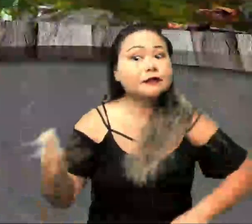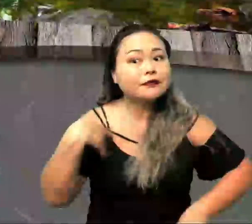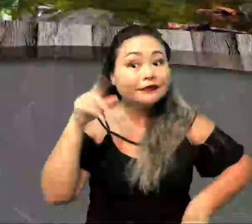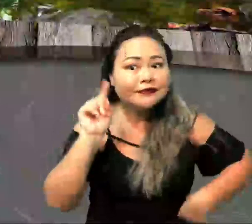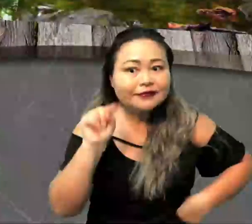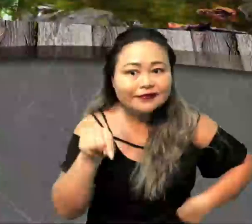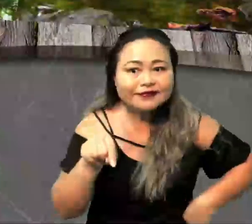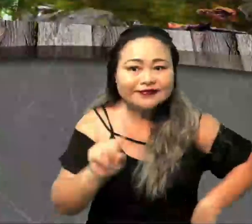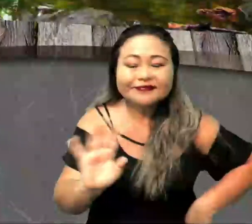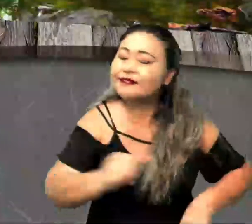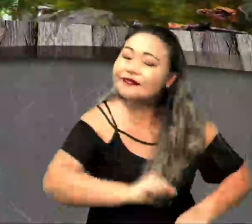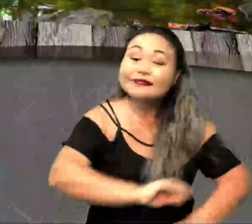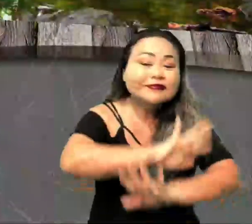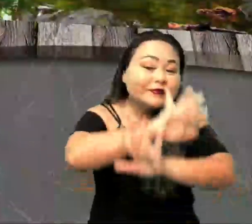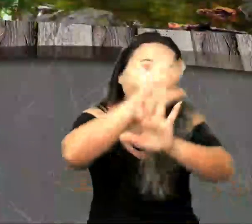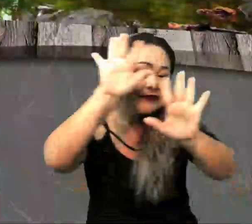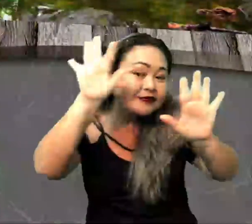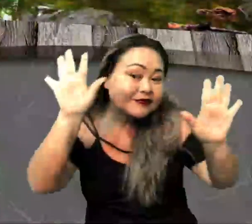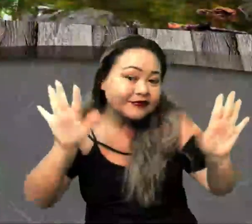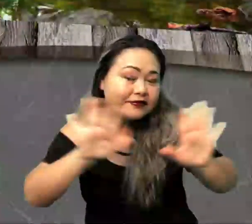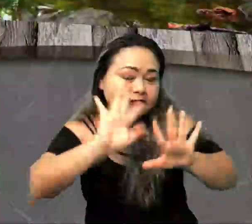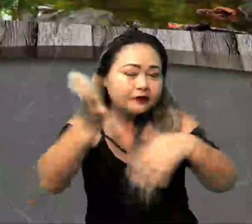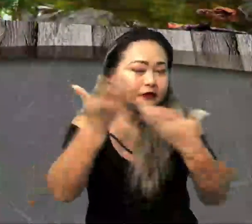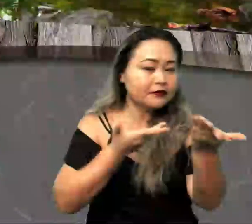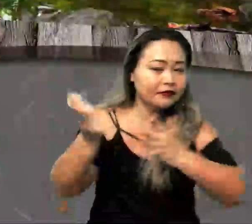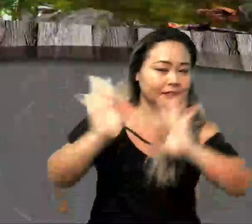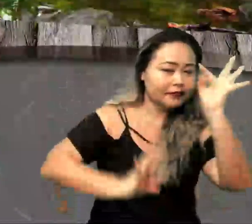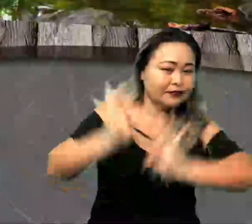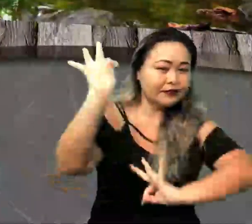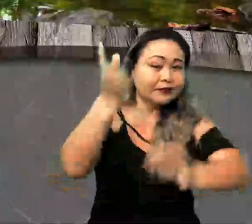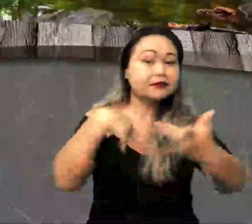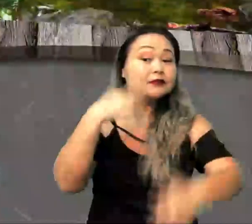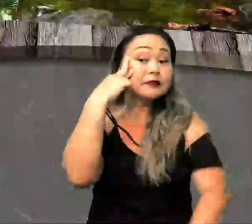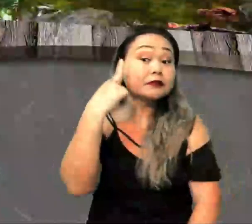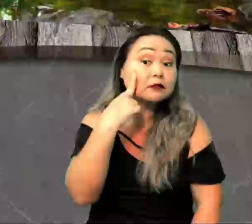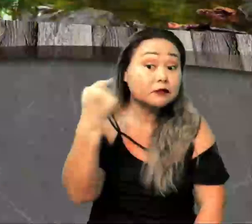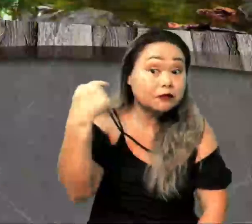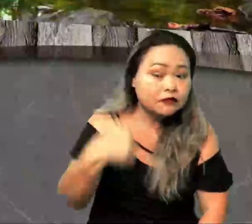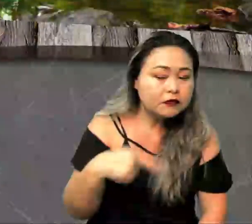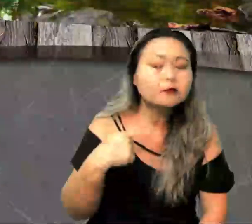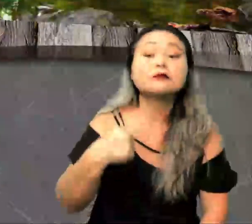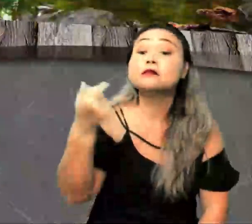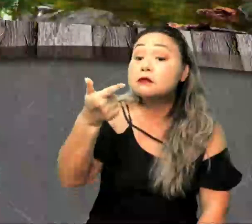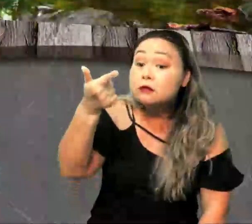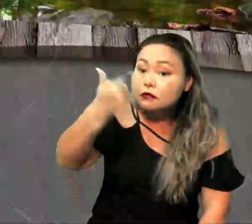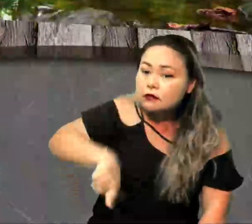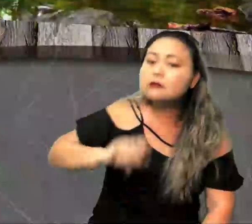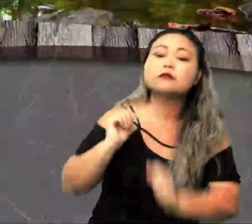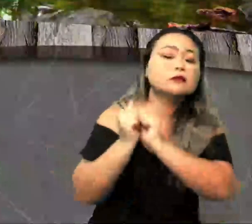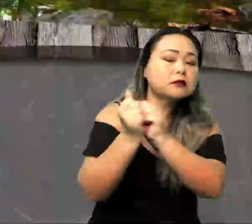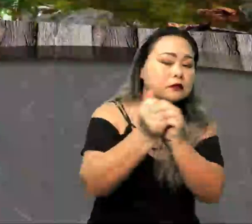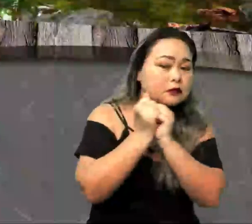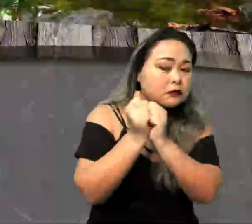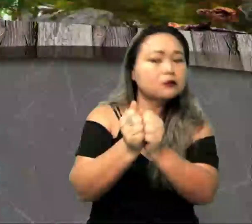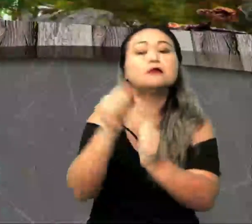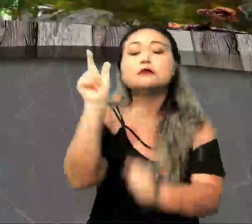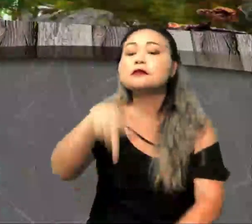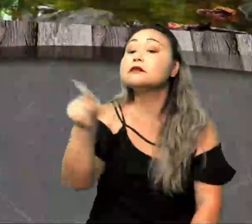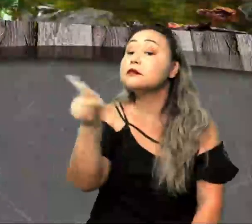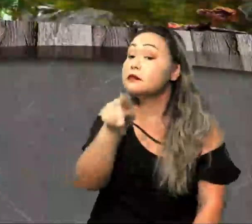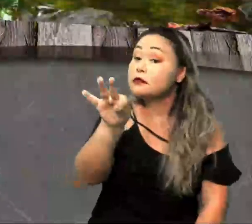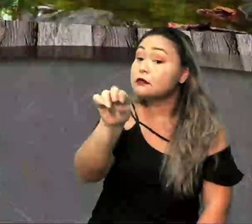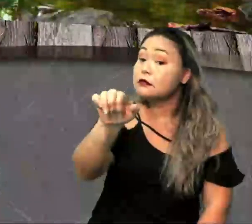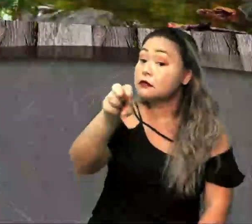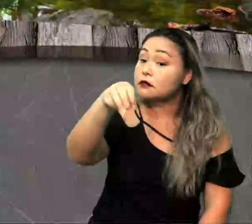É isso aí! Olá, galera da Mediação Tecnológica Rondônia. Estamos aqui novamente juntinhos. Eu, a professora